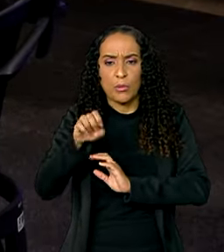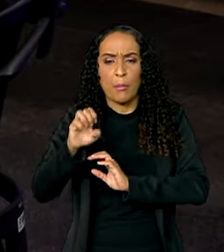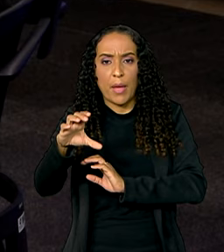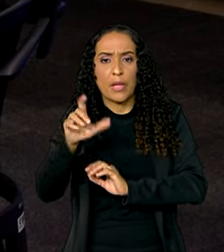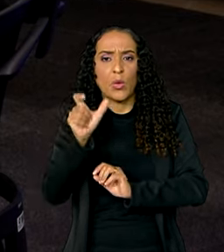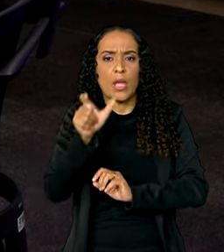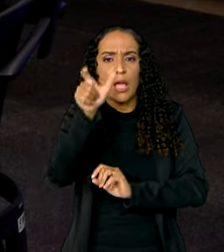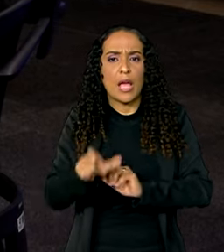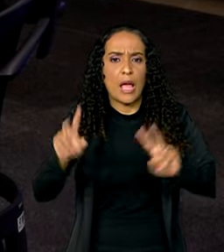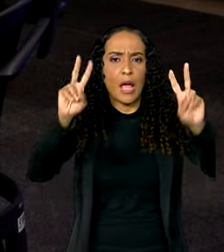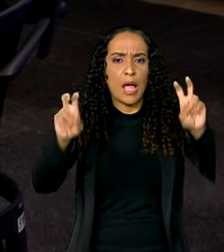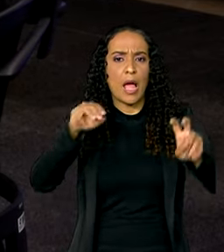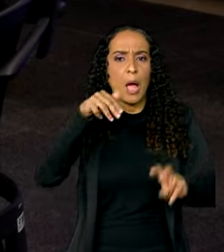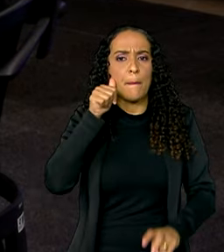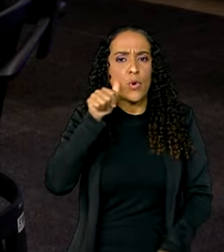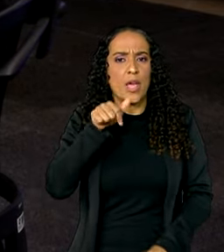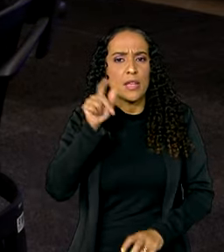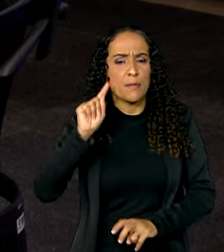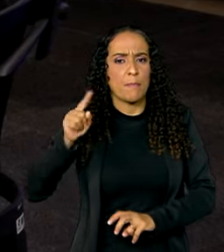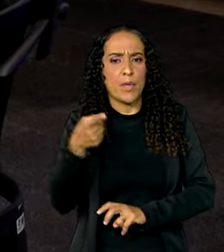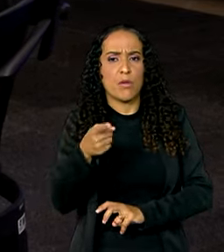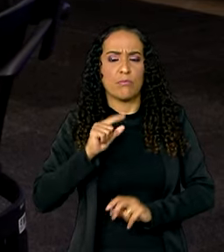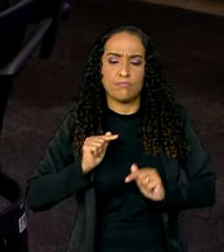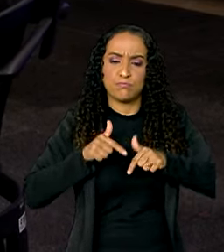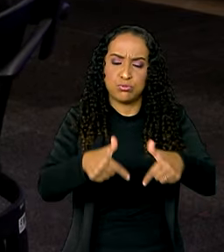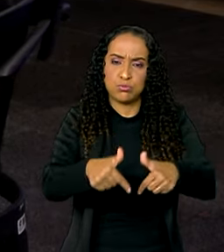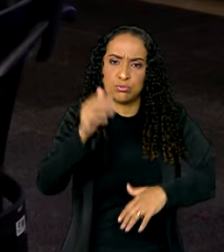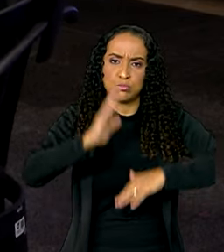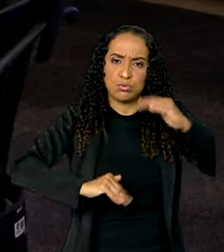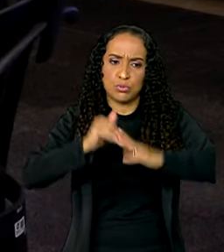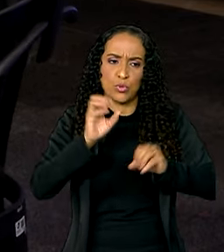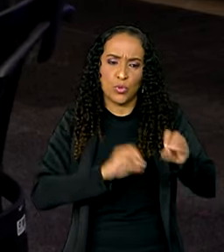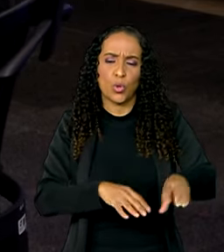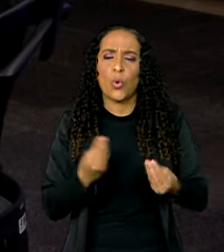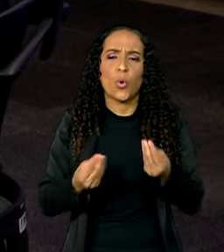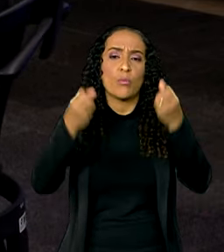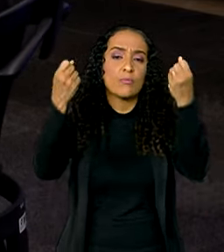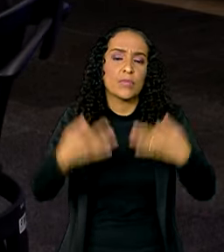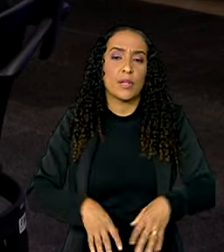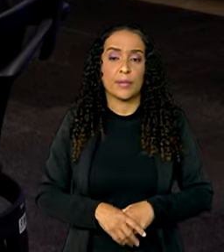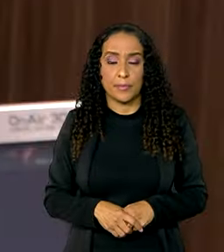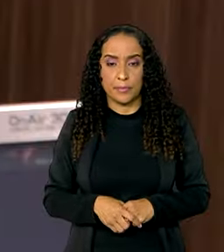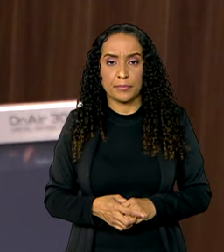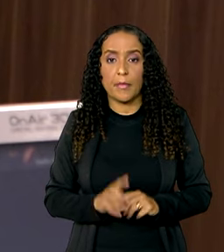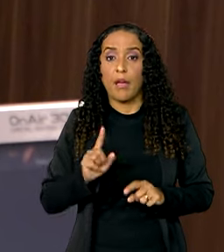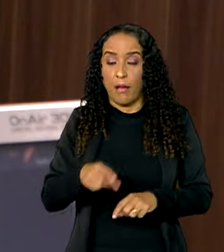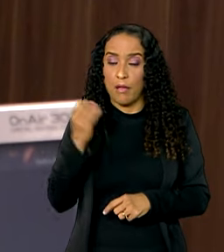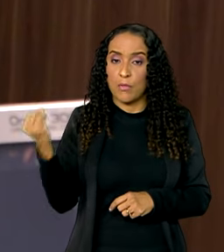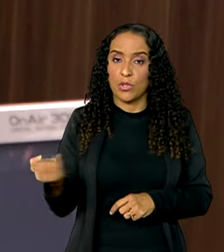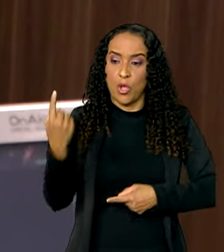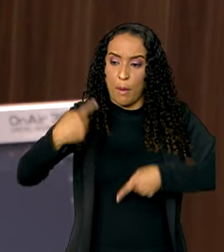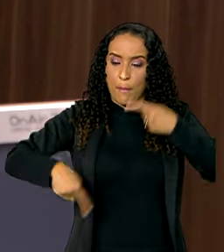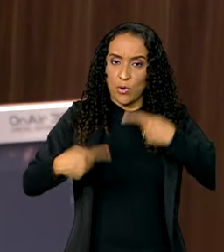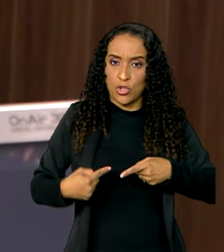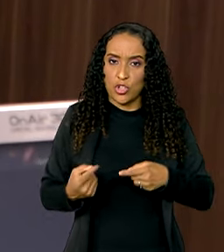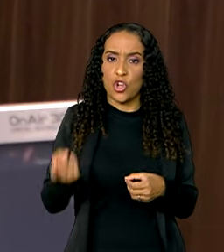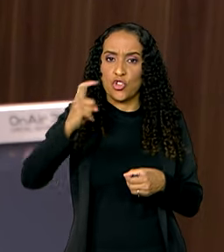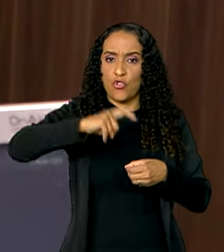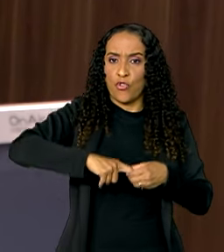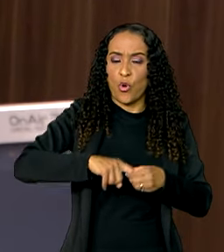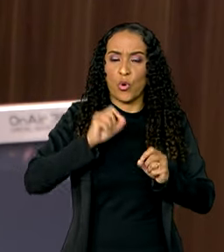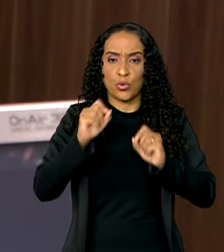mulheres 1 que busca qualificação profissional o senhor pode falar um pouquinho sobre essa iniciativa é uma importante política né de retomada